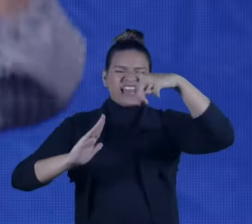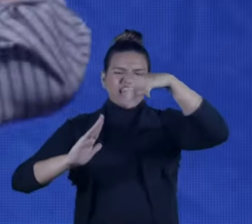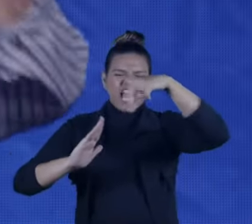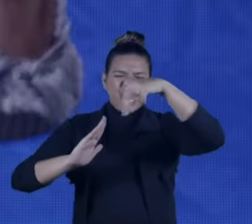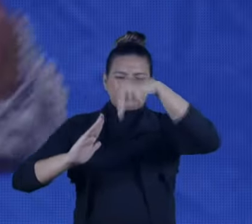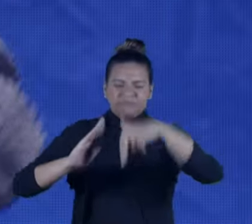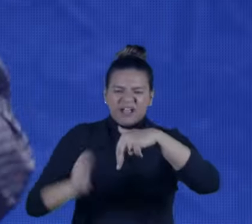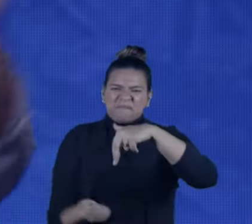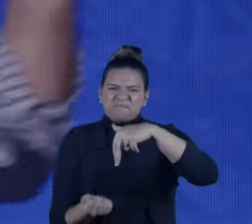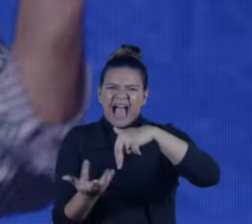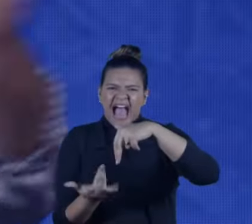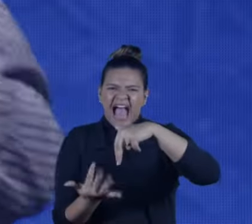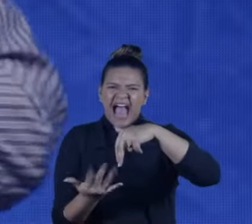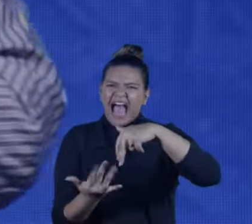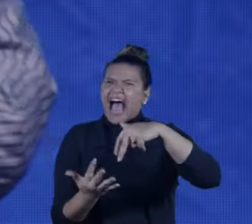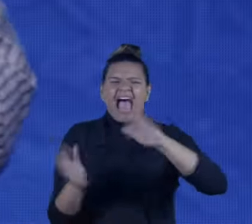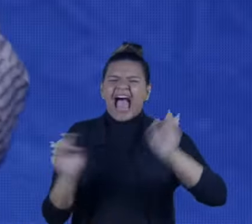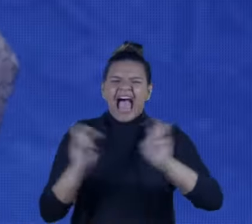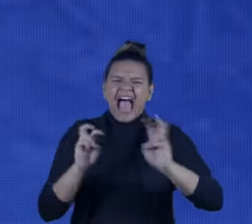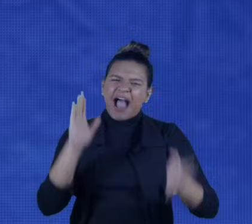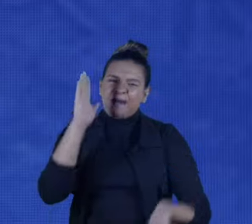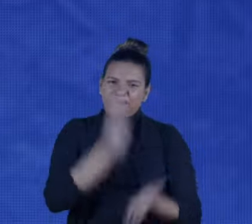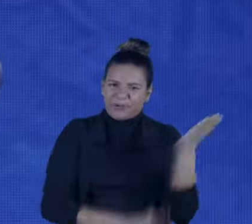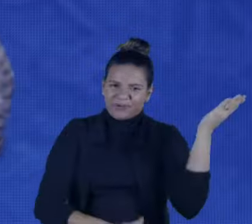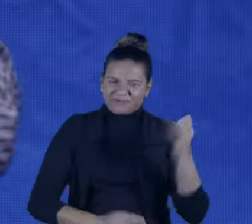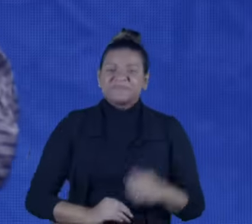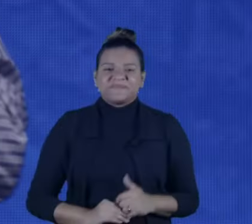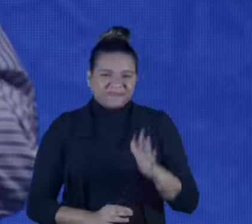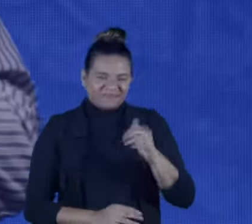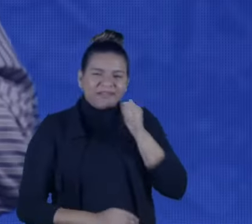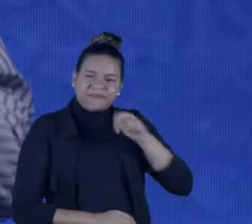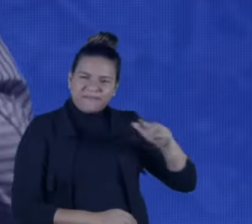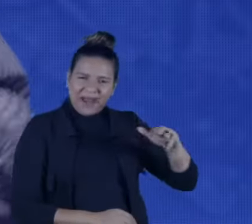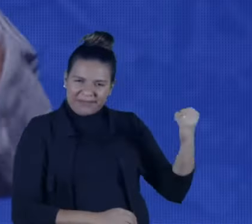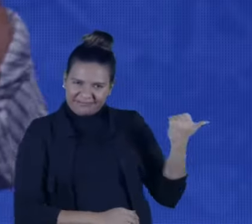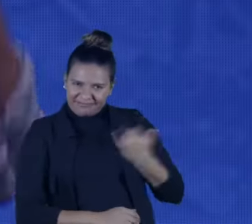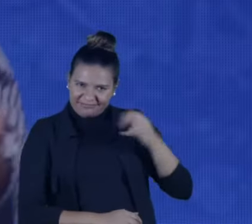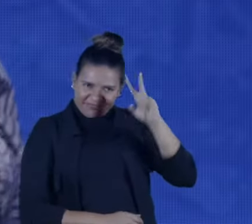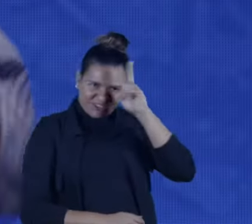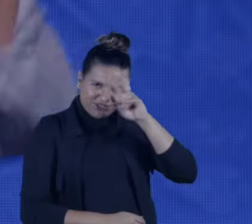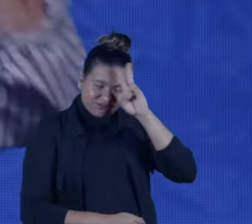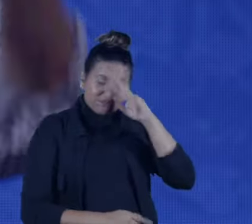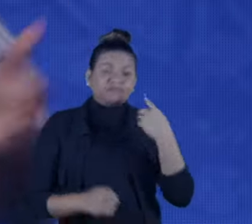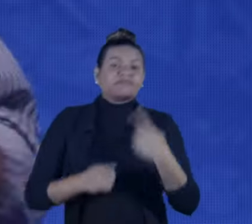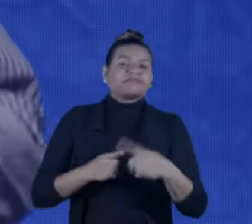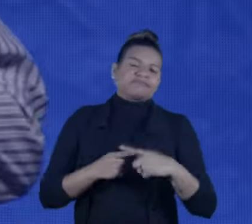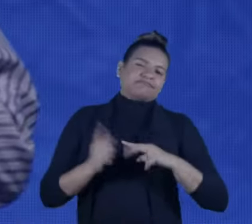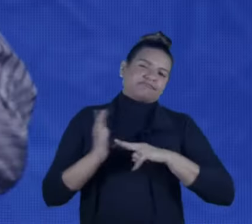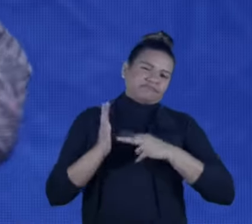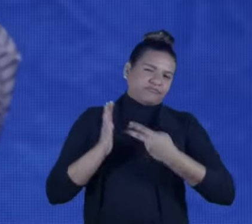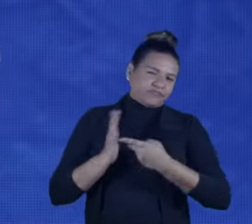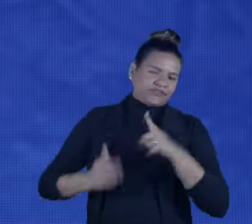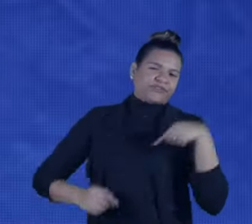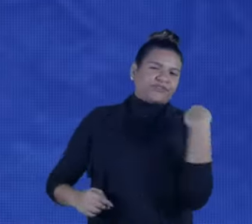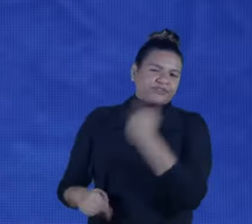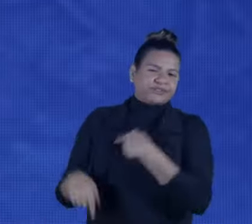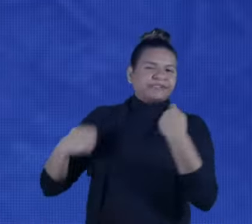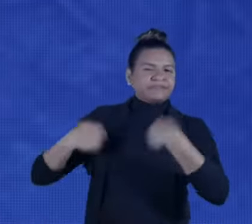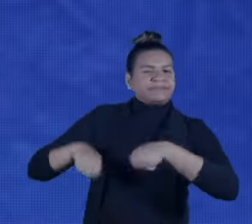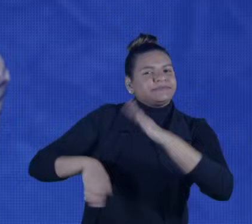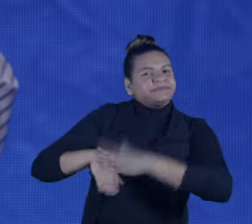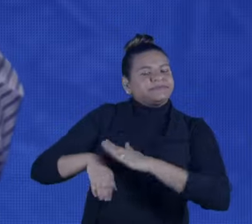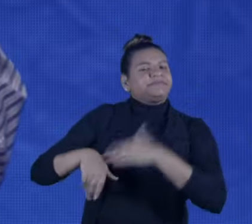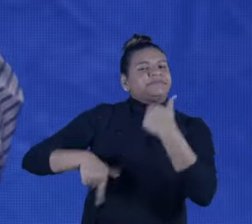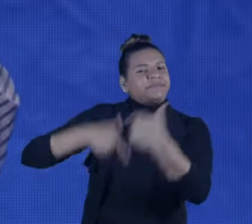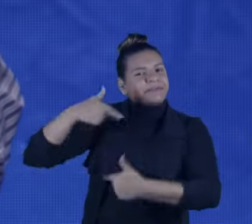lá, se queimou todo e fugiu. Bom, a minha irmã contava história assim para dizer que a gente tinha que ser trabalhador, que tinha que,